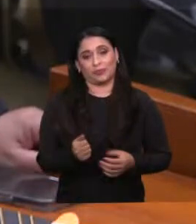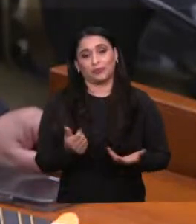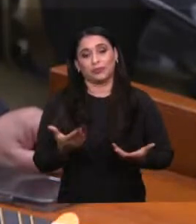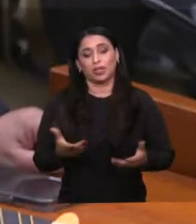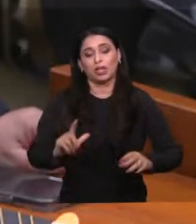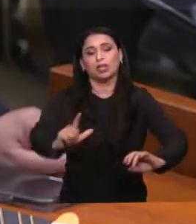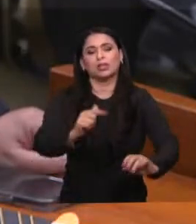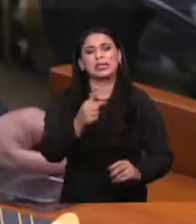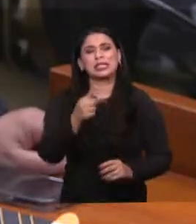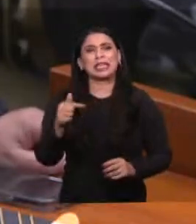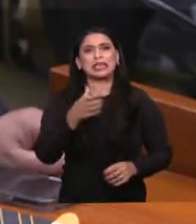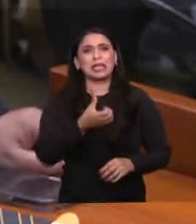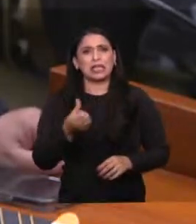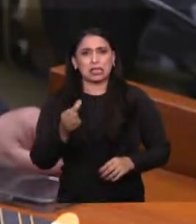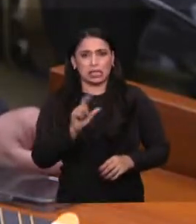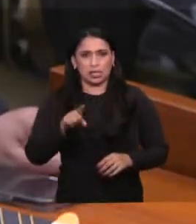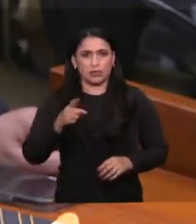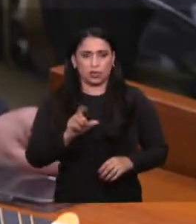é de